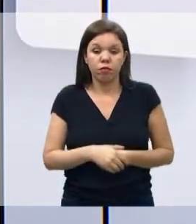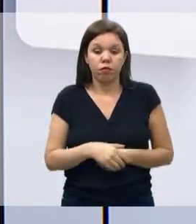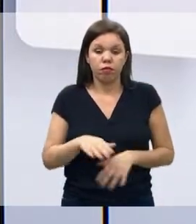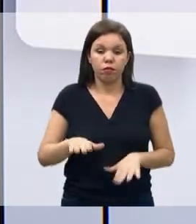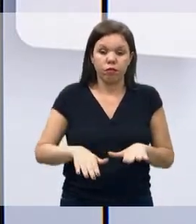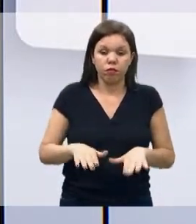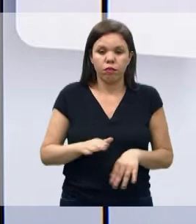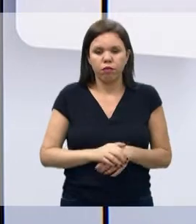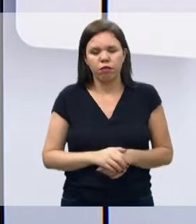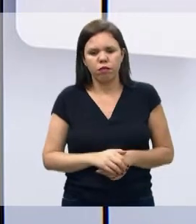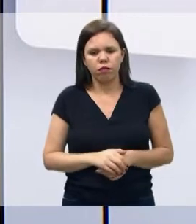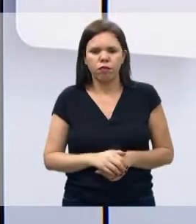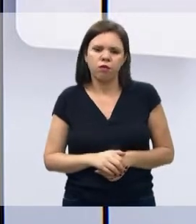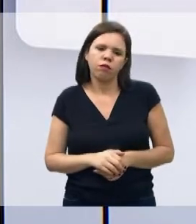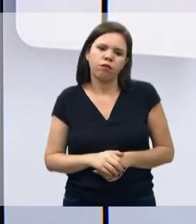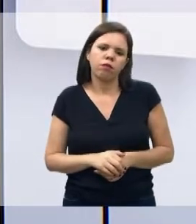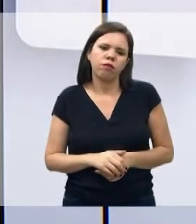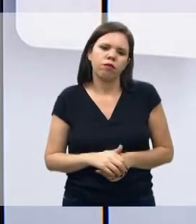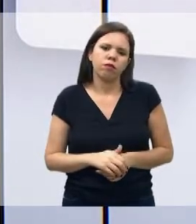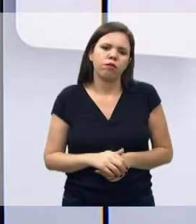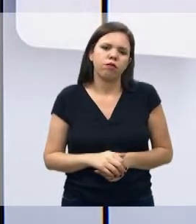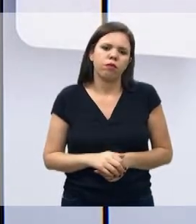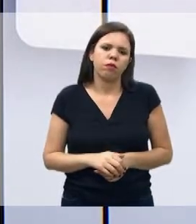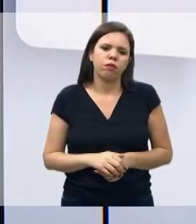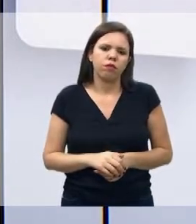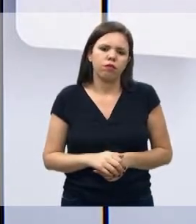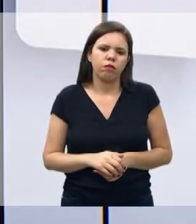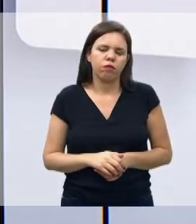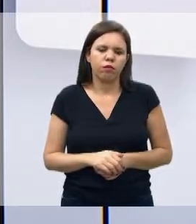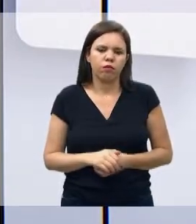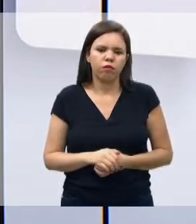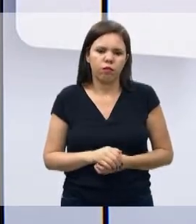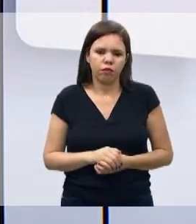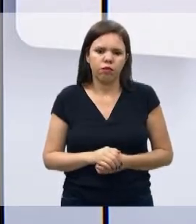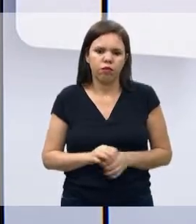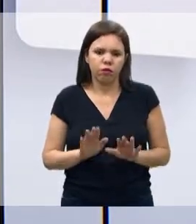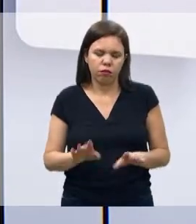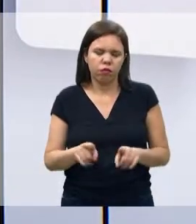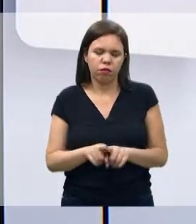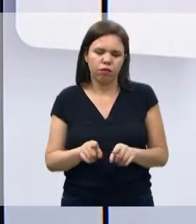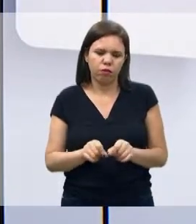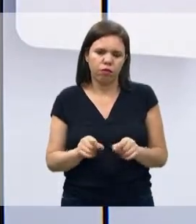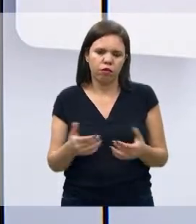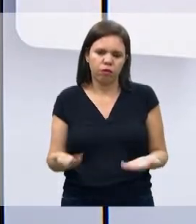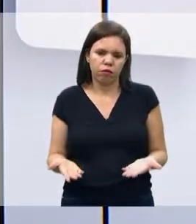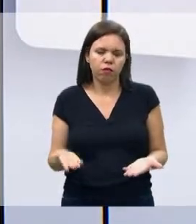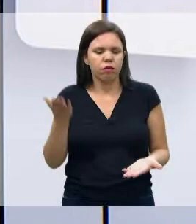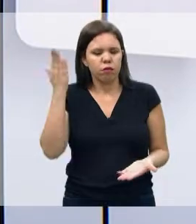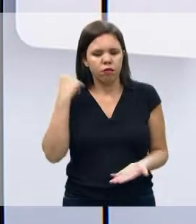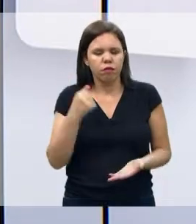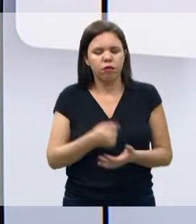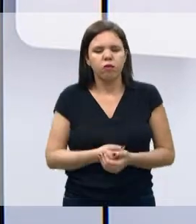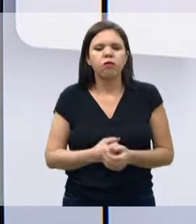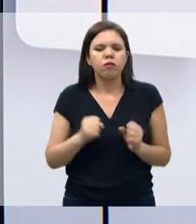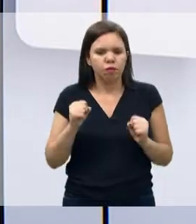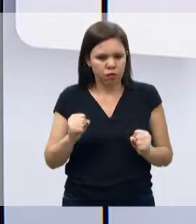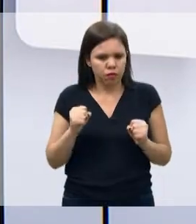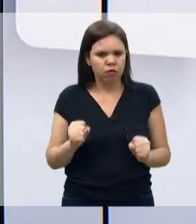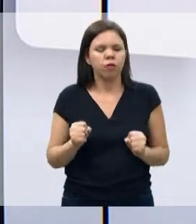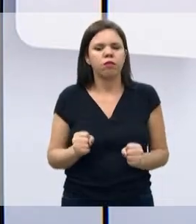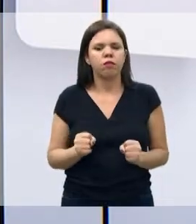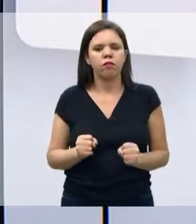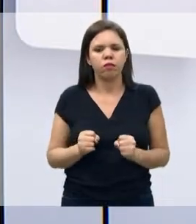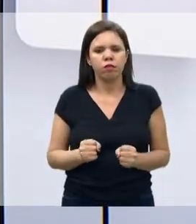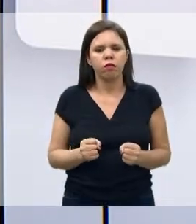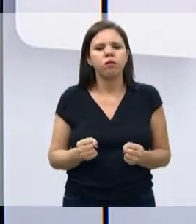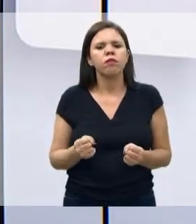vezes, não com dessa forma, mas também saber que ele pode